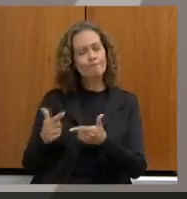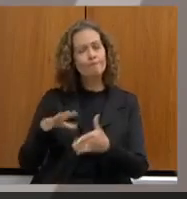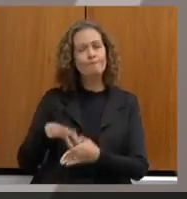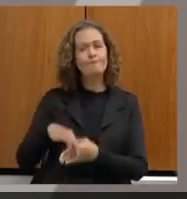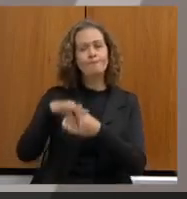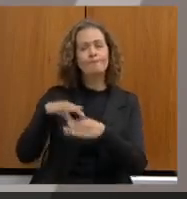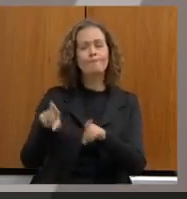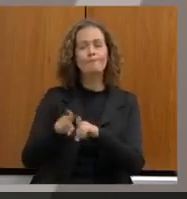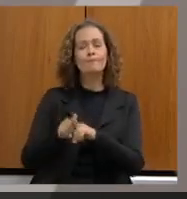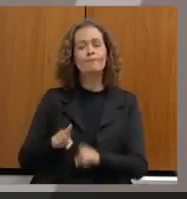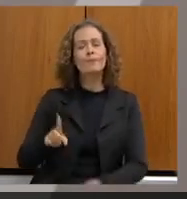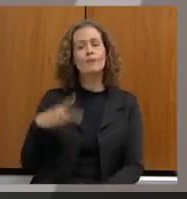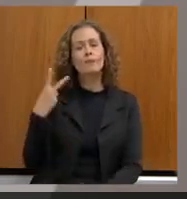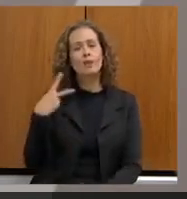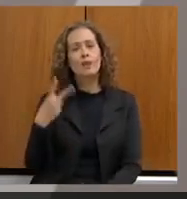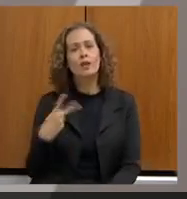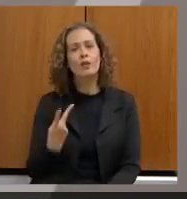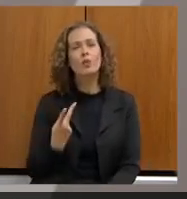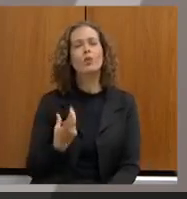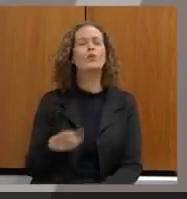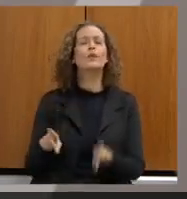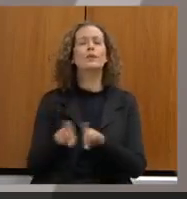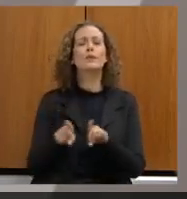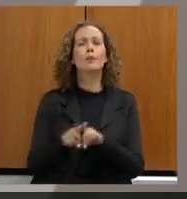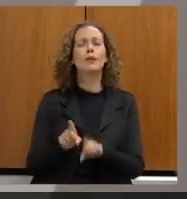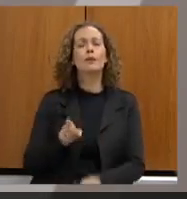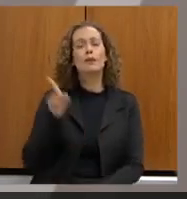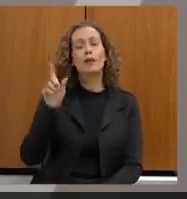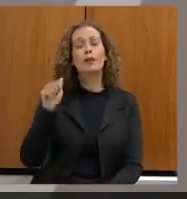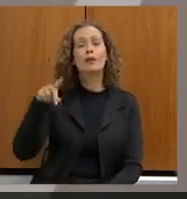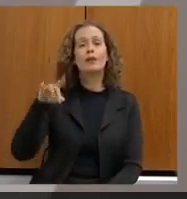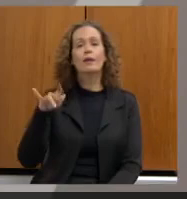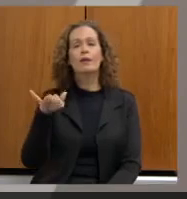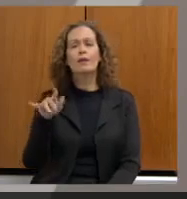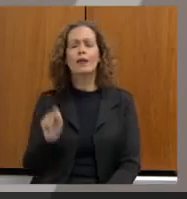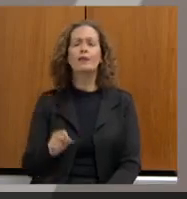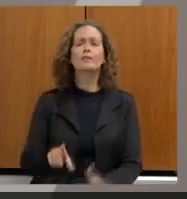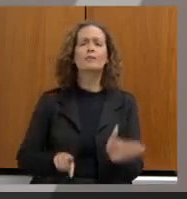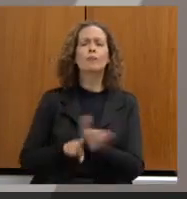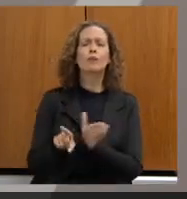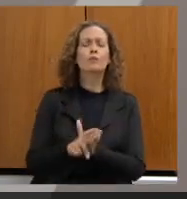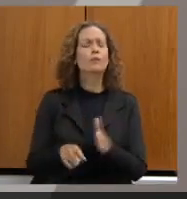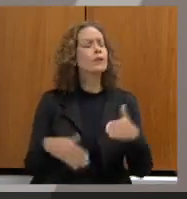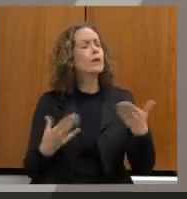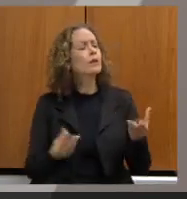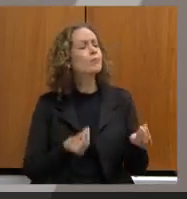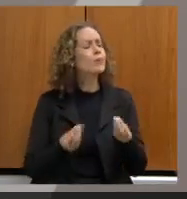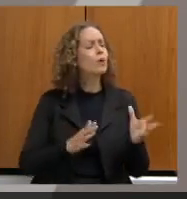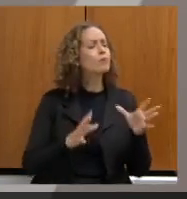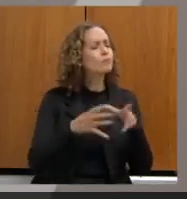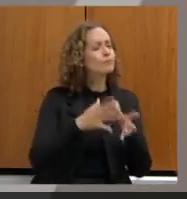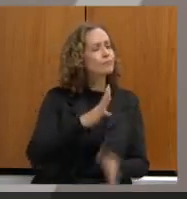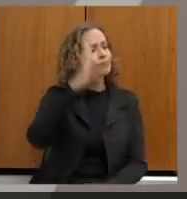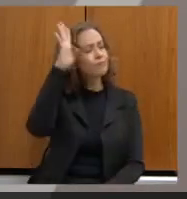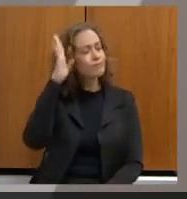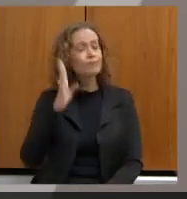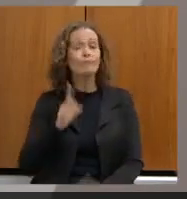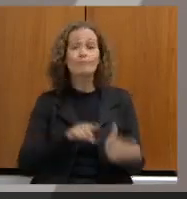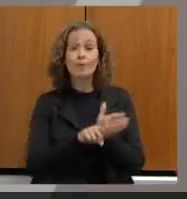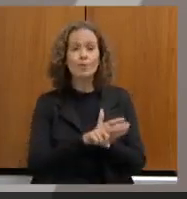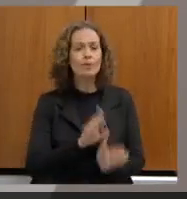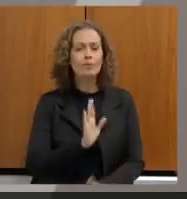lideranças no meu Vereador regiminho é em Andrade que toda a semana é pergunta e aí como é que tá avançando a questão do Corpo de Bombeiros não é o regime é muito